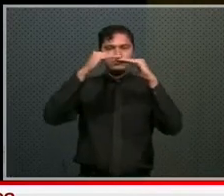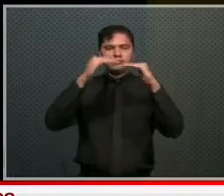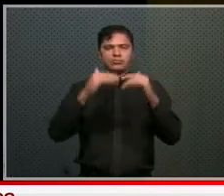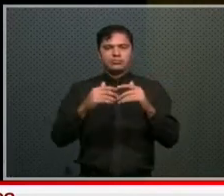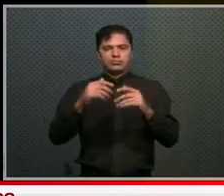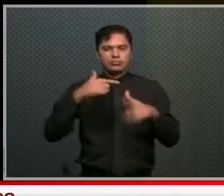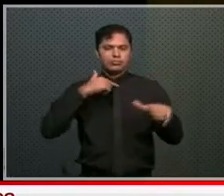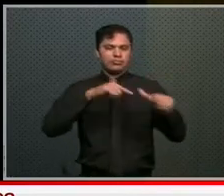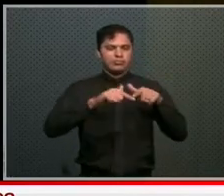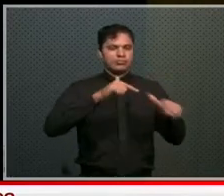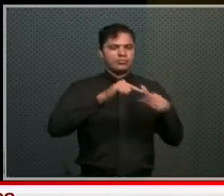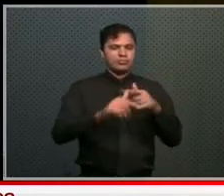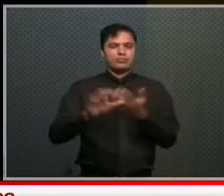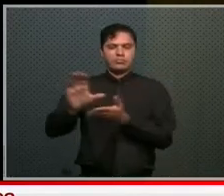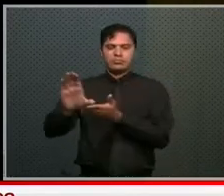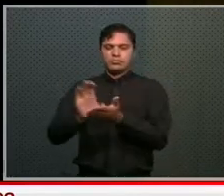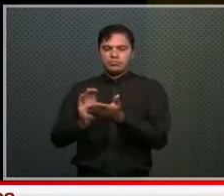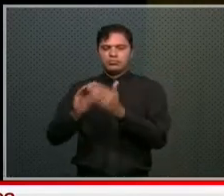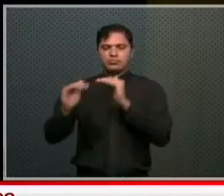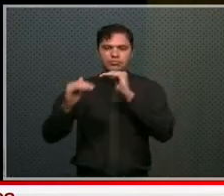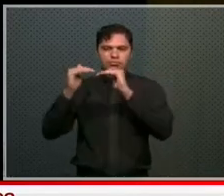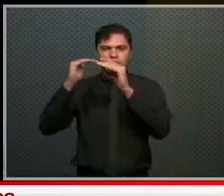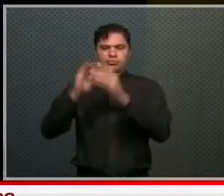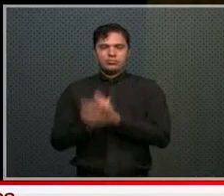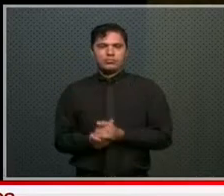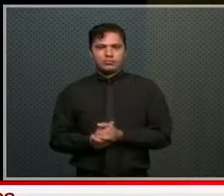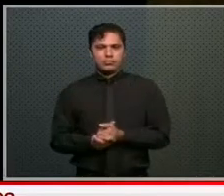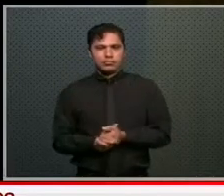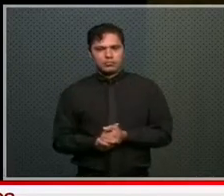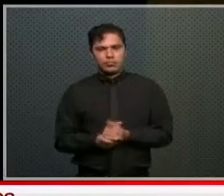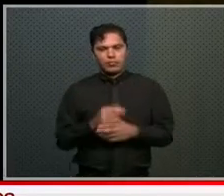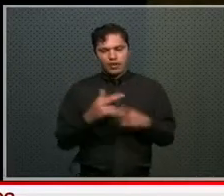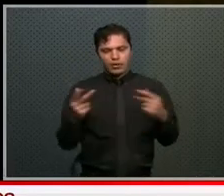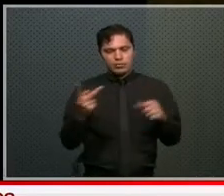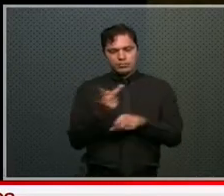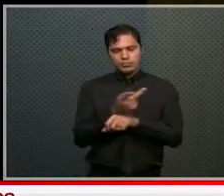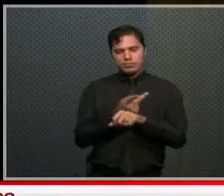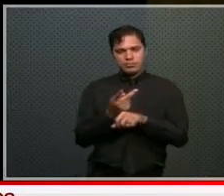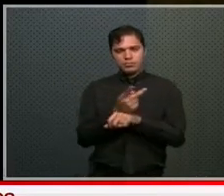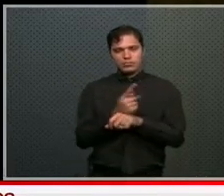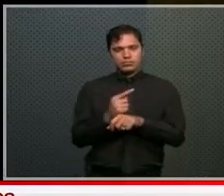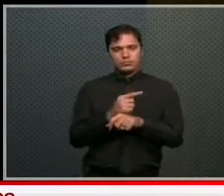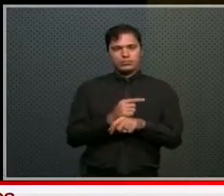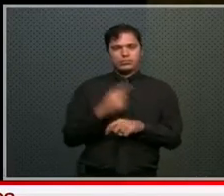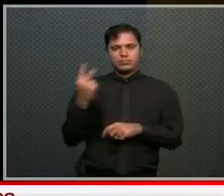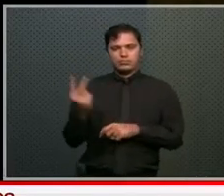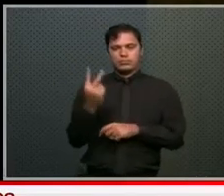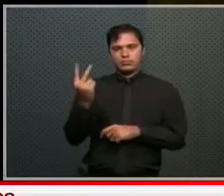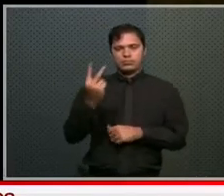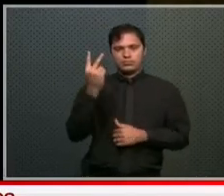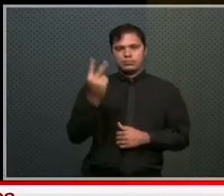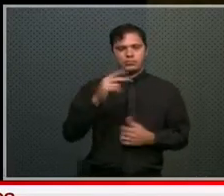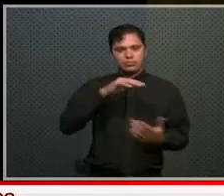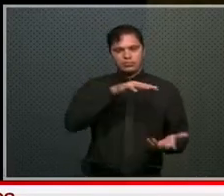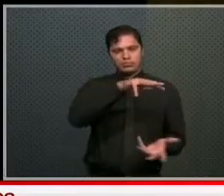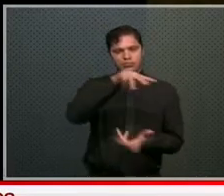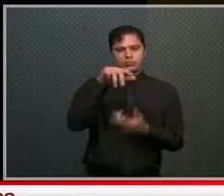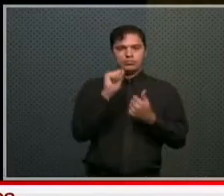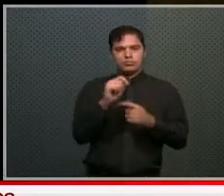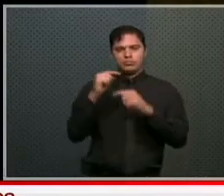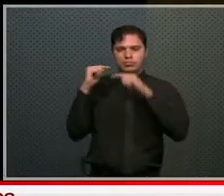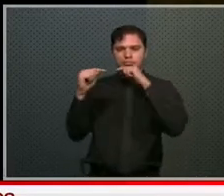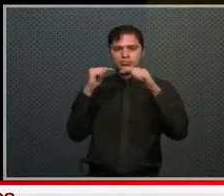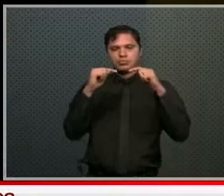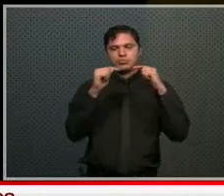Alternativa de renda algo tão buscado tão valorizado pelo mundo nas